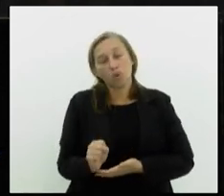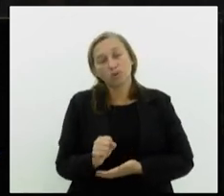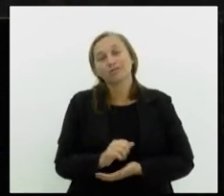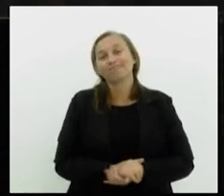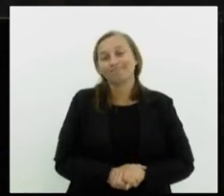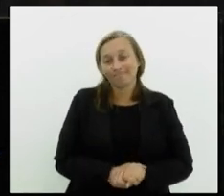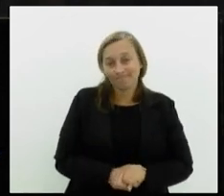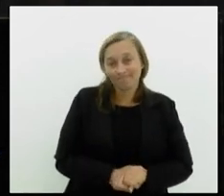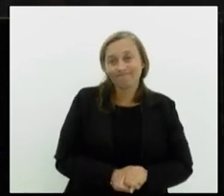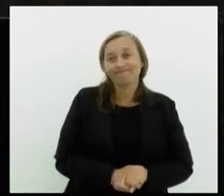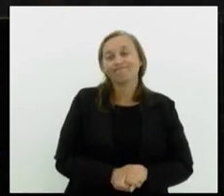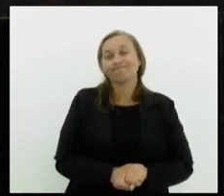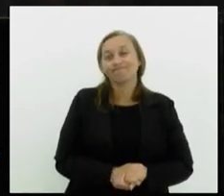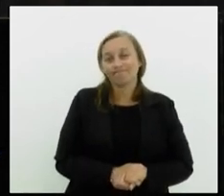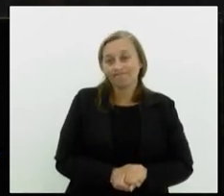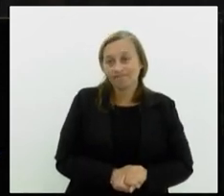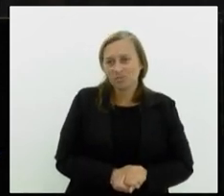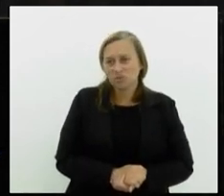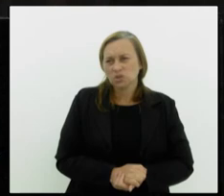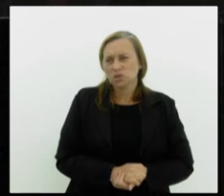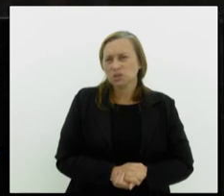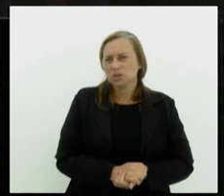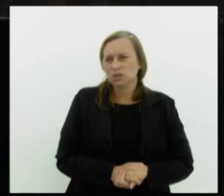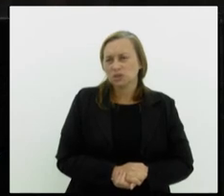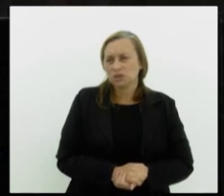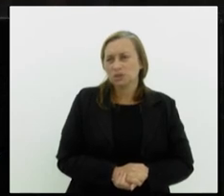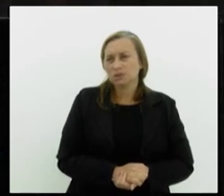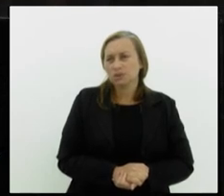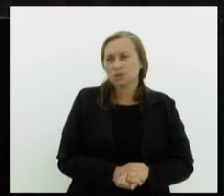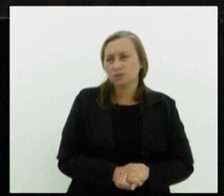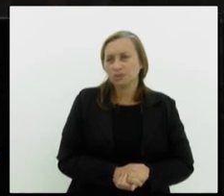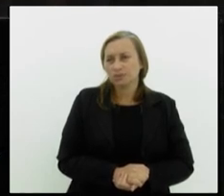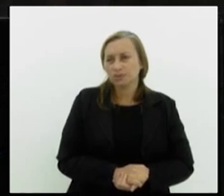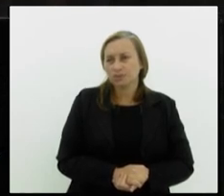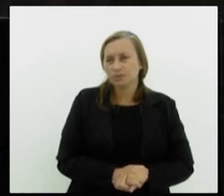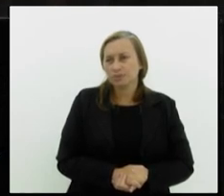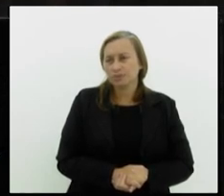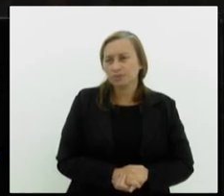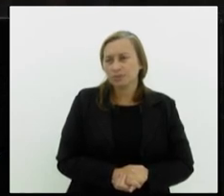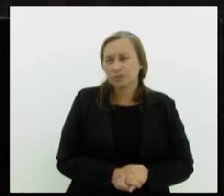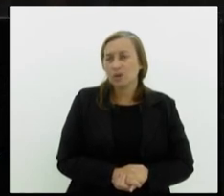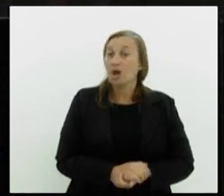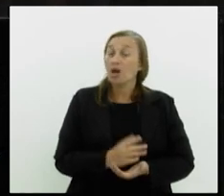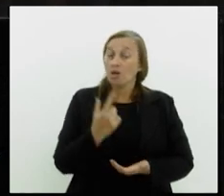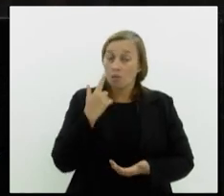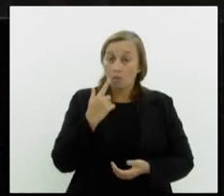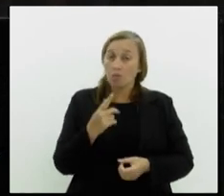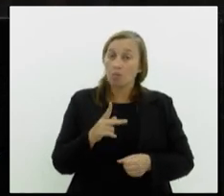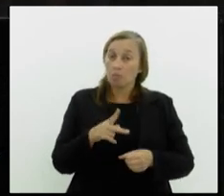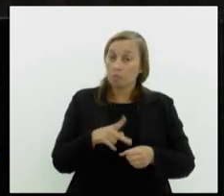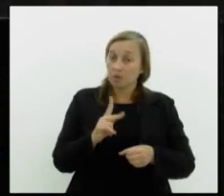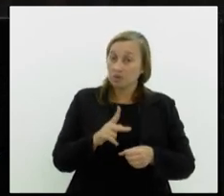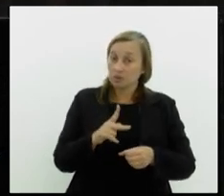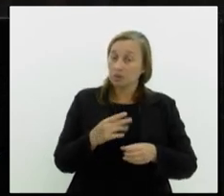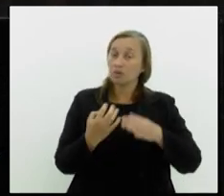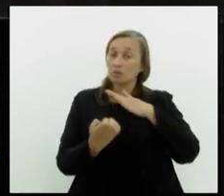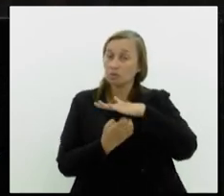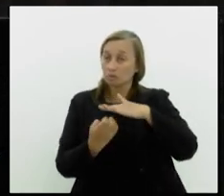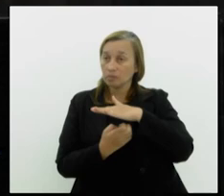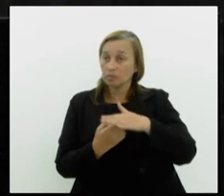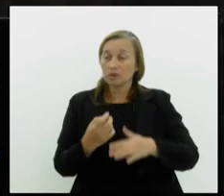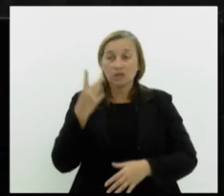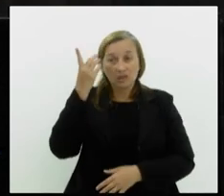a ocorrer. E não é crível que a Petrobras, deputado Márcio Gualberto,